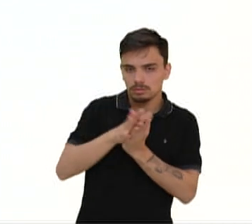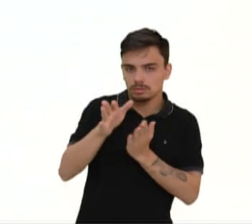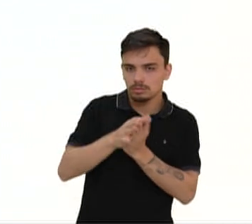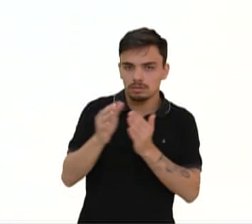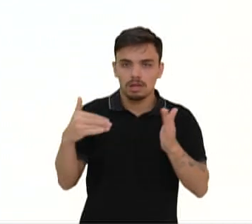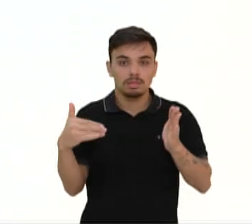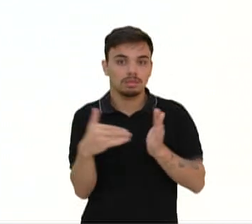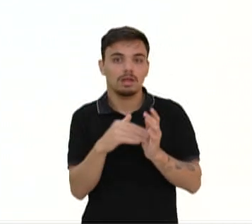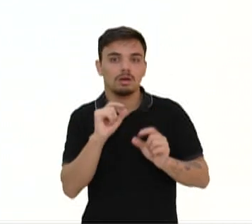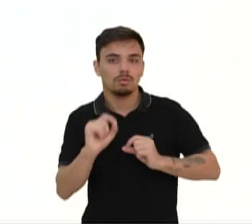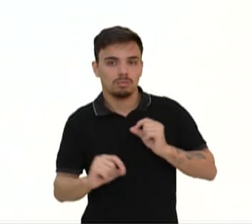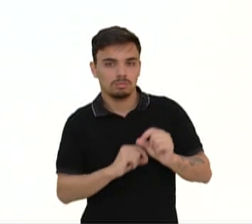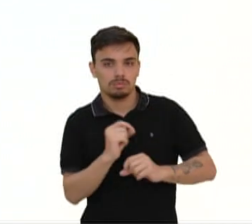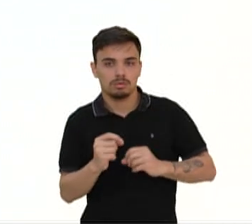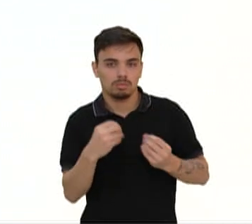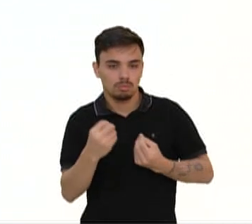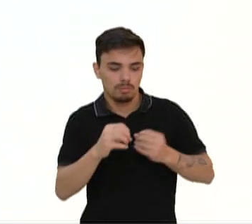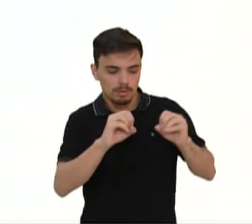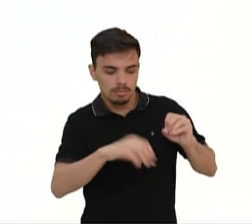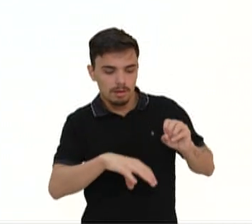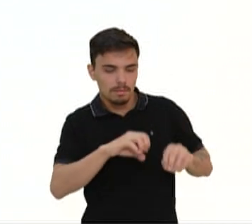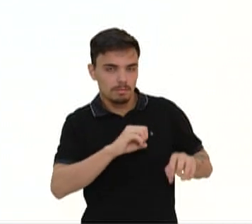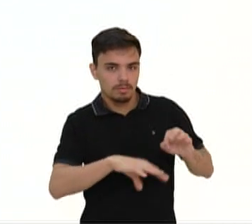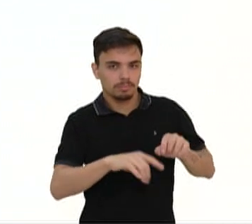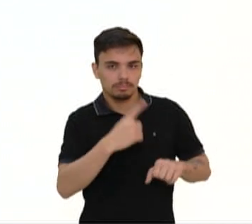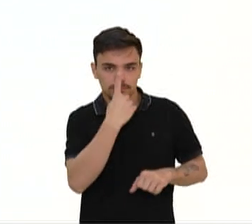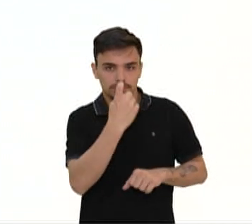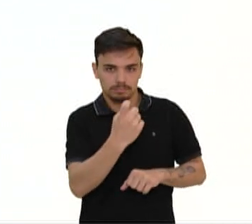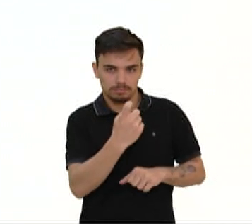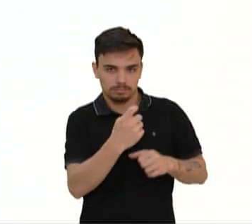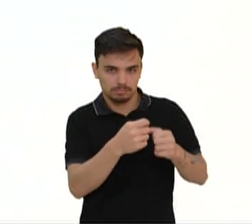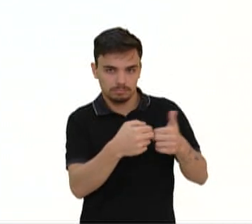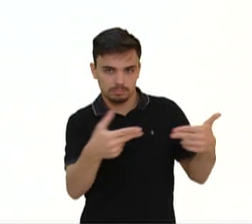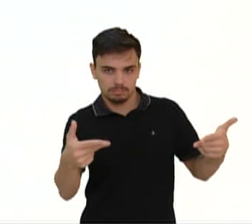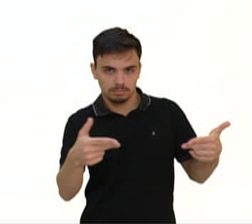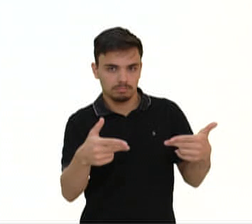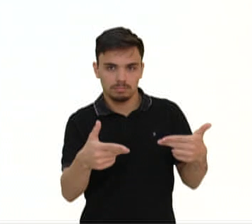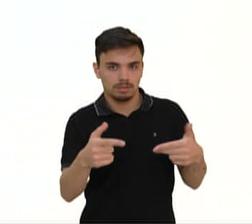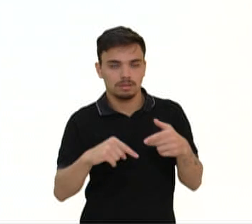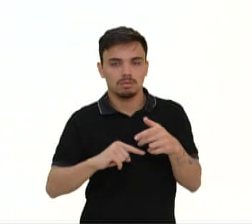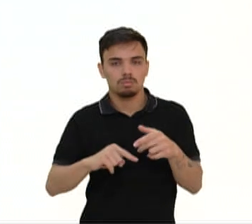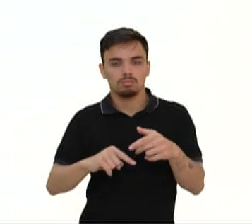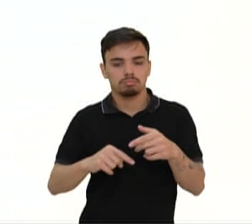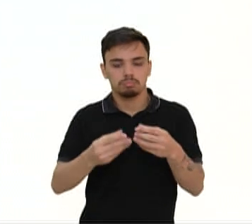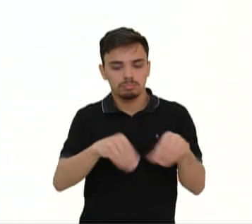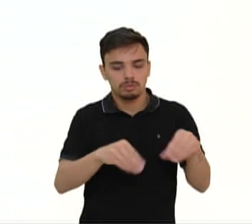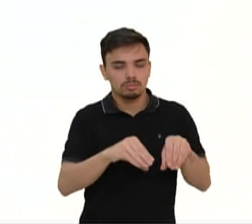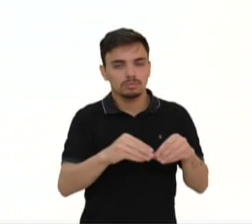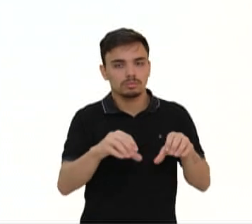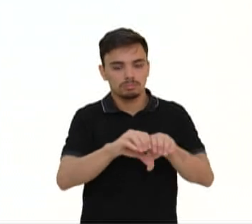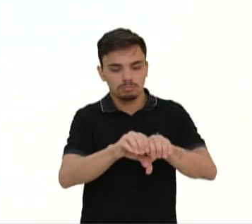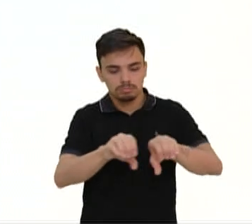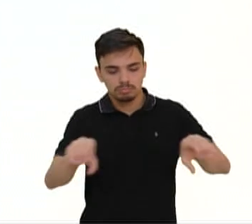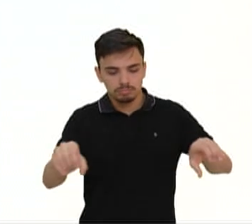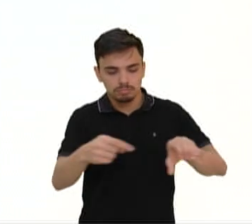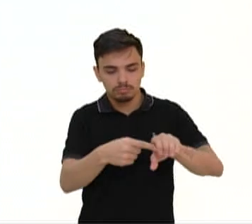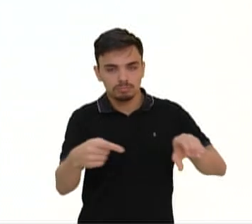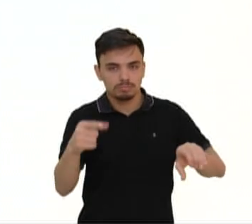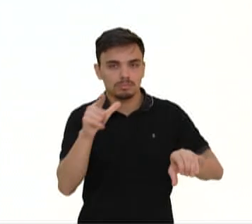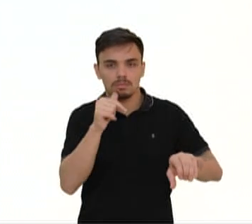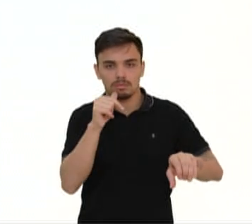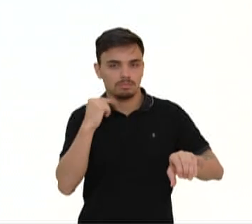a forma adequada do descarte de resíduos para não comprometer as redes de esgoto entraram em